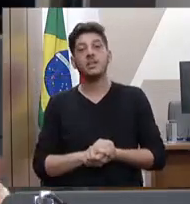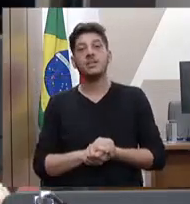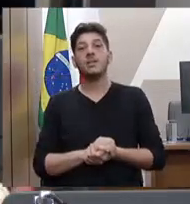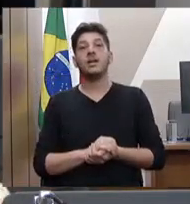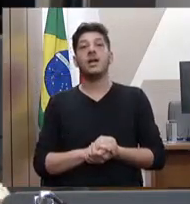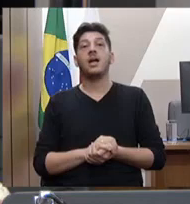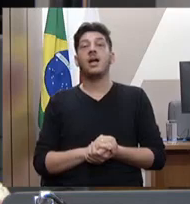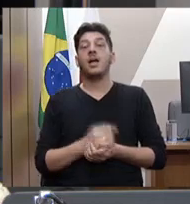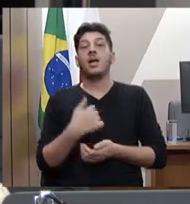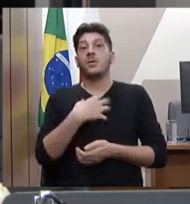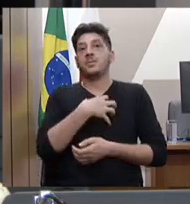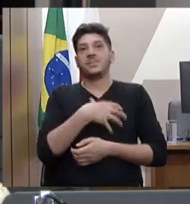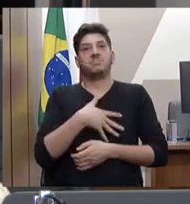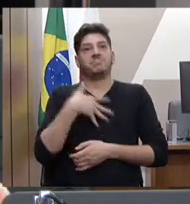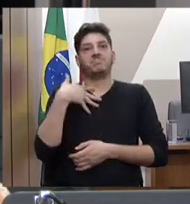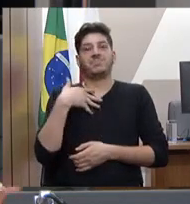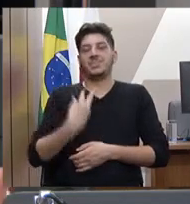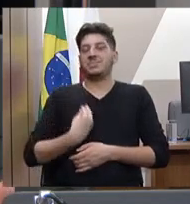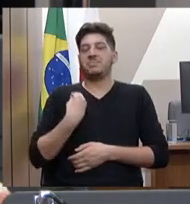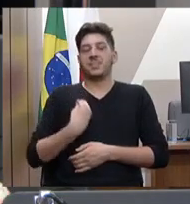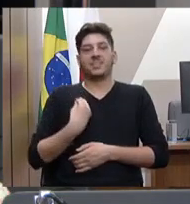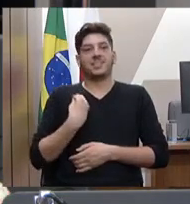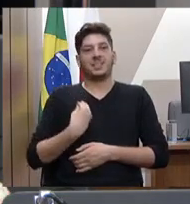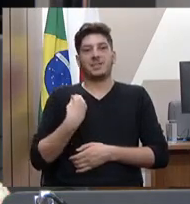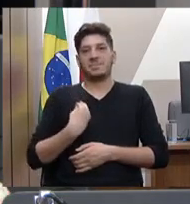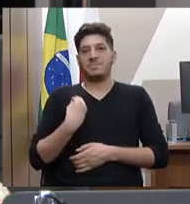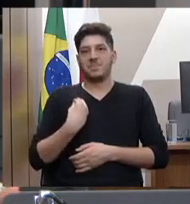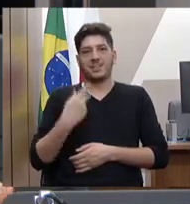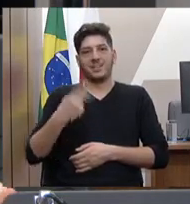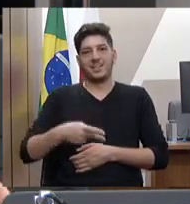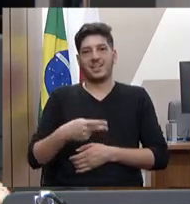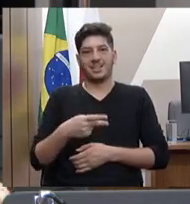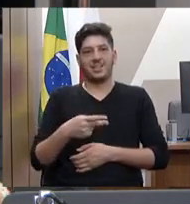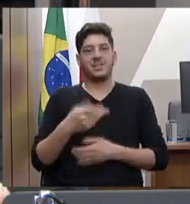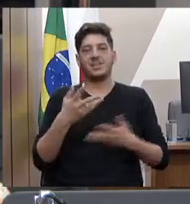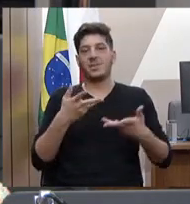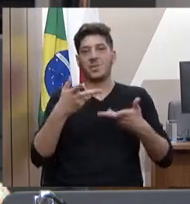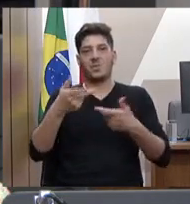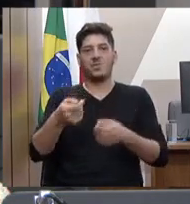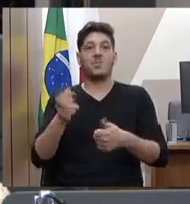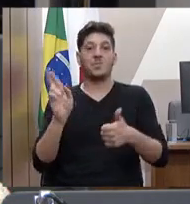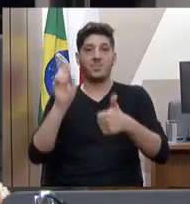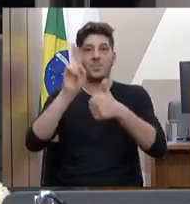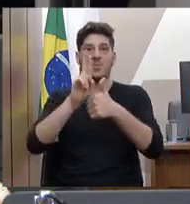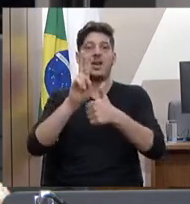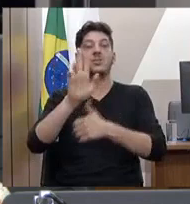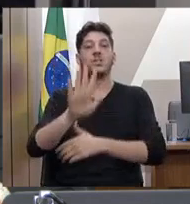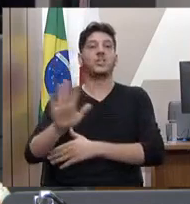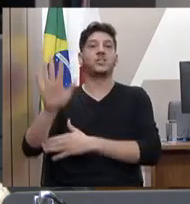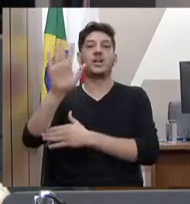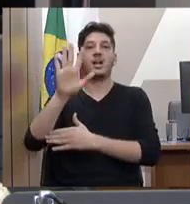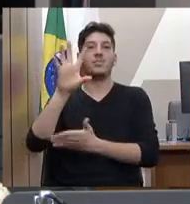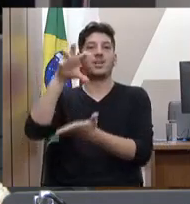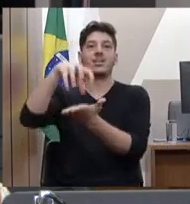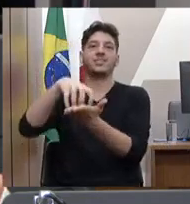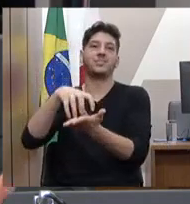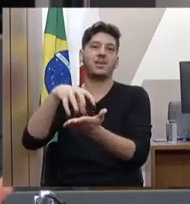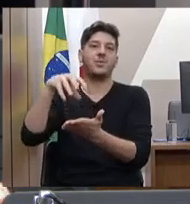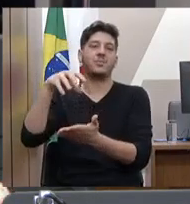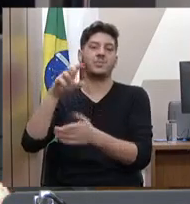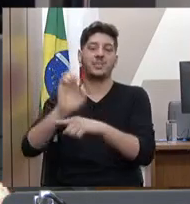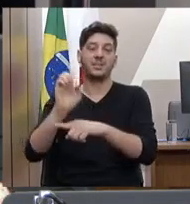honrada de participar desse evento a convite do Dr Arlene que é o procurador chefe nosso aqui da Regional em Minas Gerais